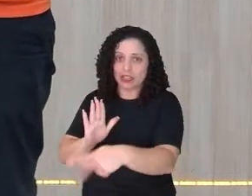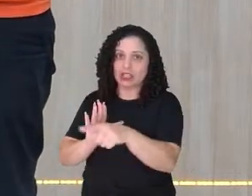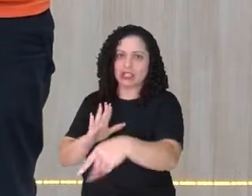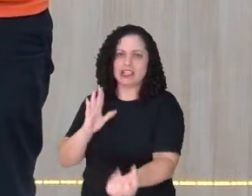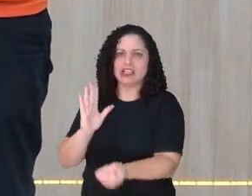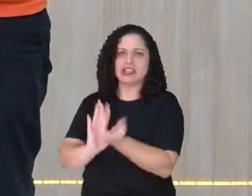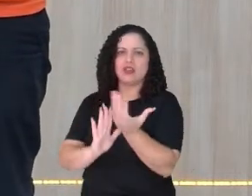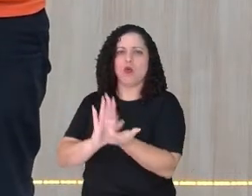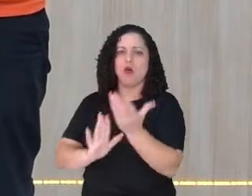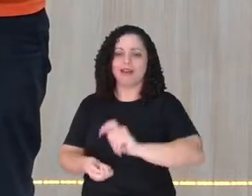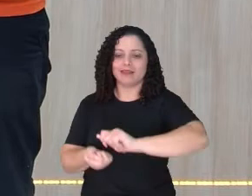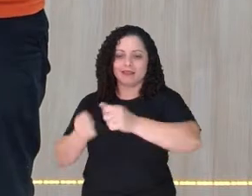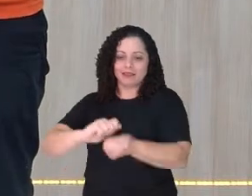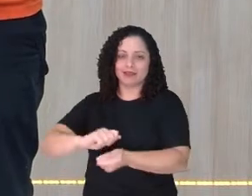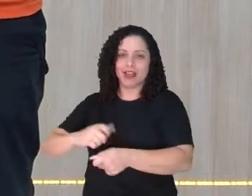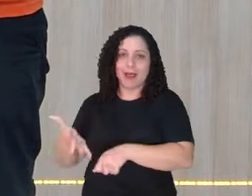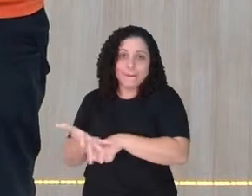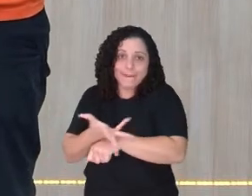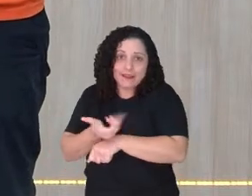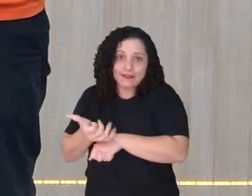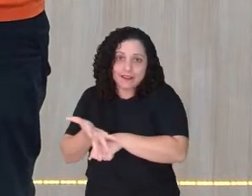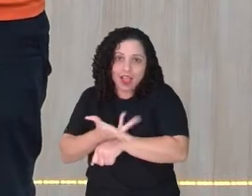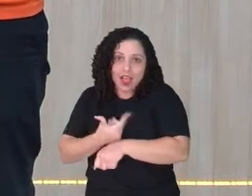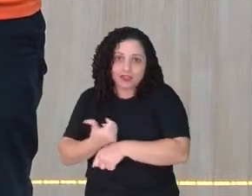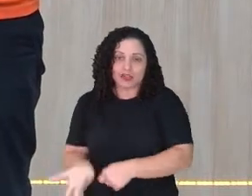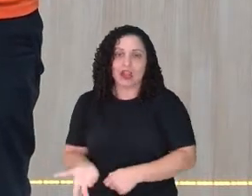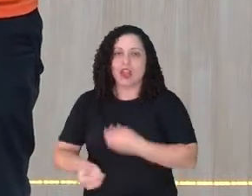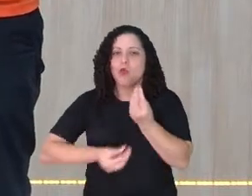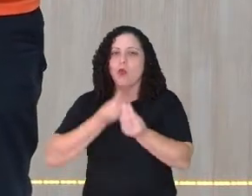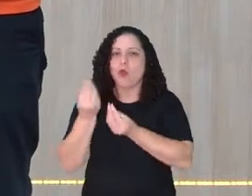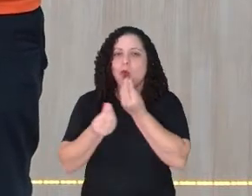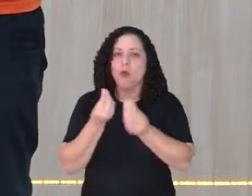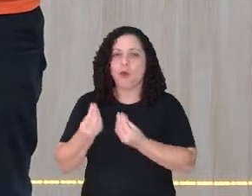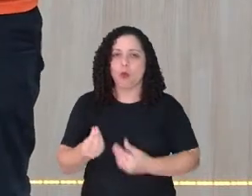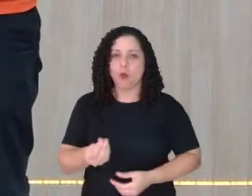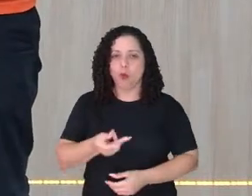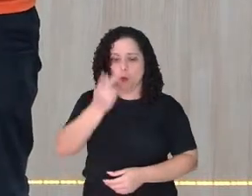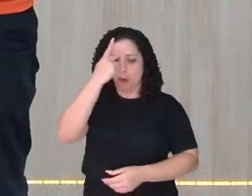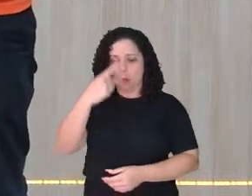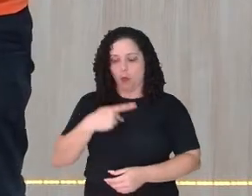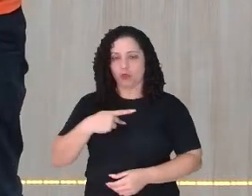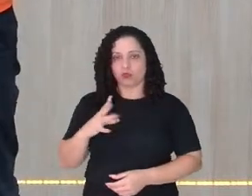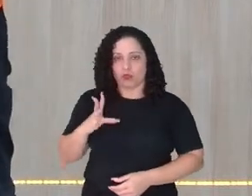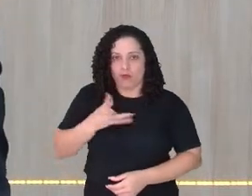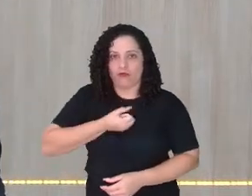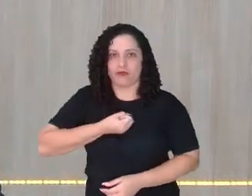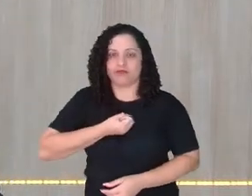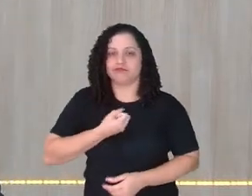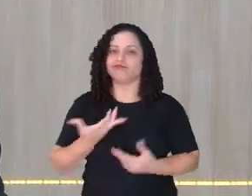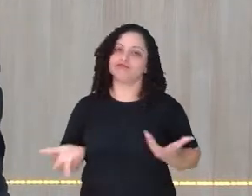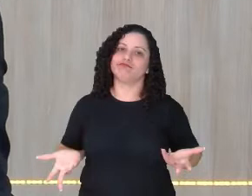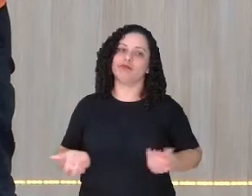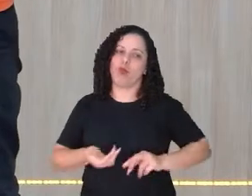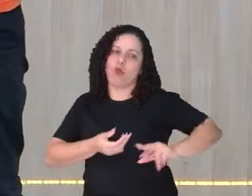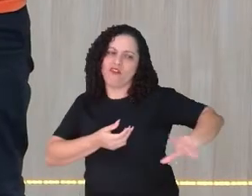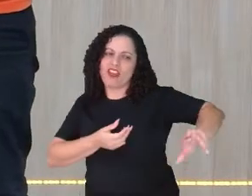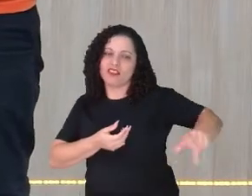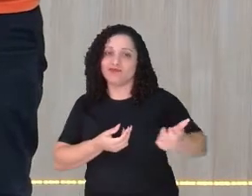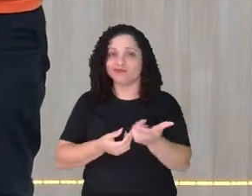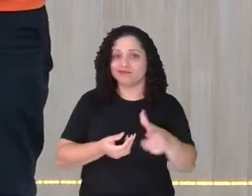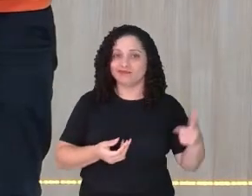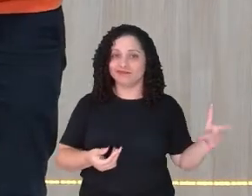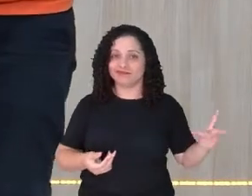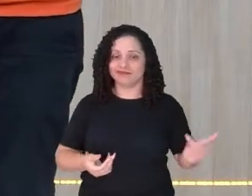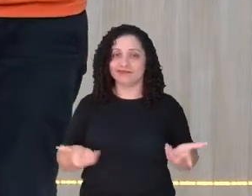desenvolveu habilidades de sobrevivência que as espécies em outros continentes não têm, tá? Então o endemismo